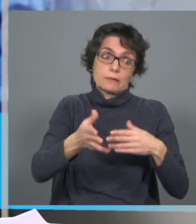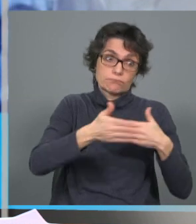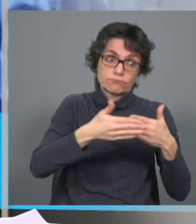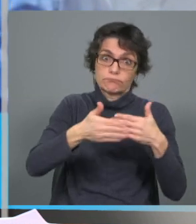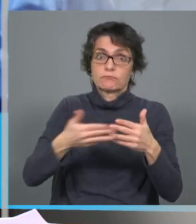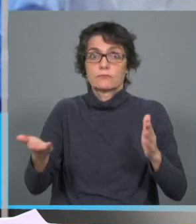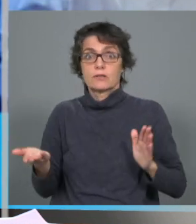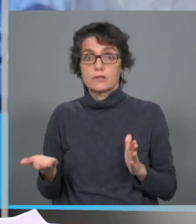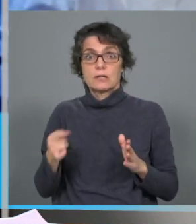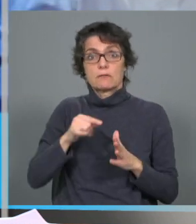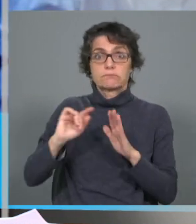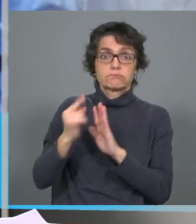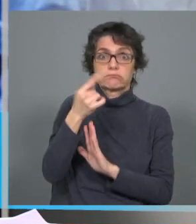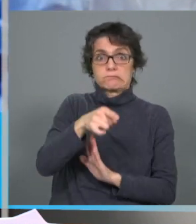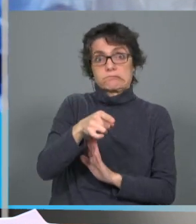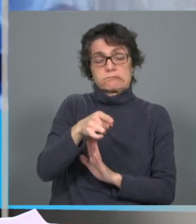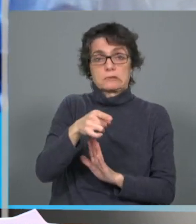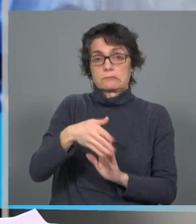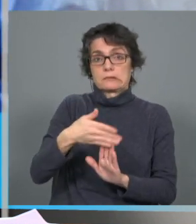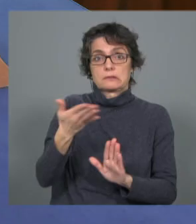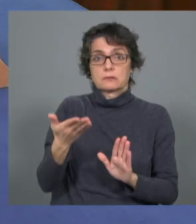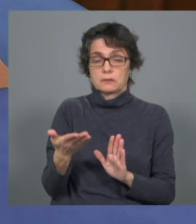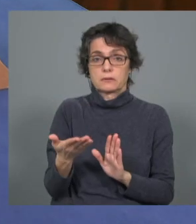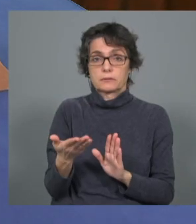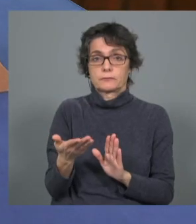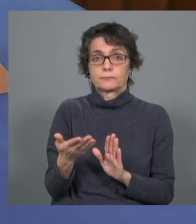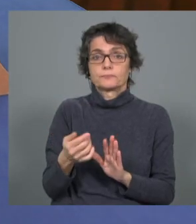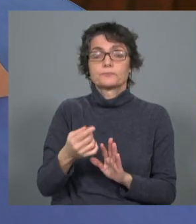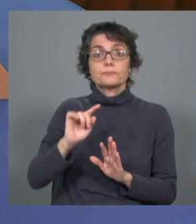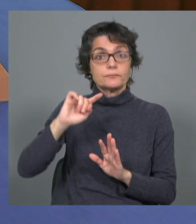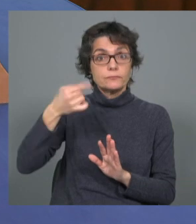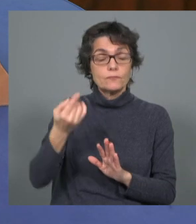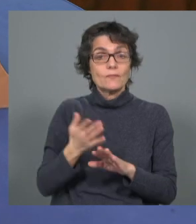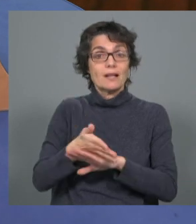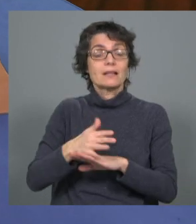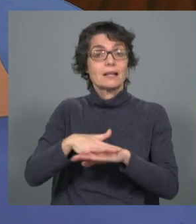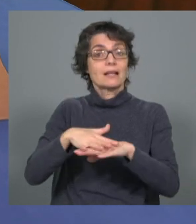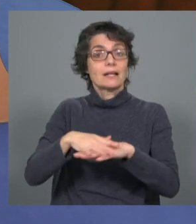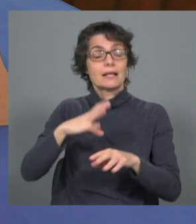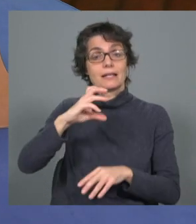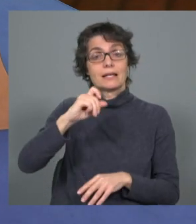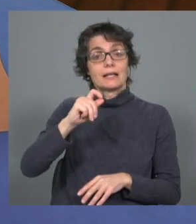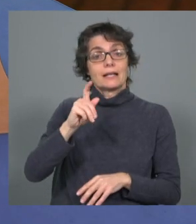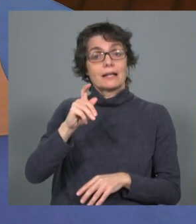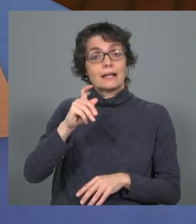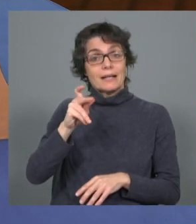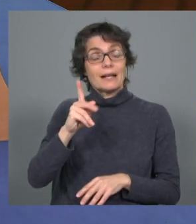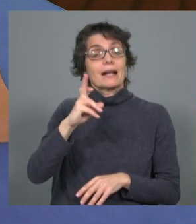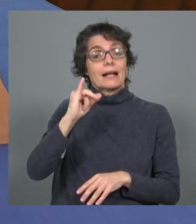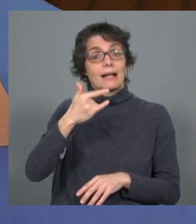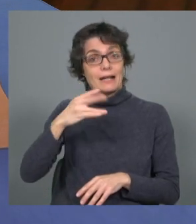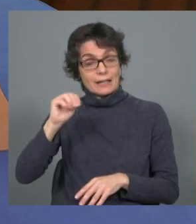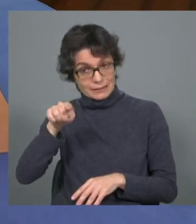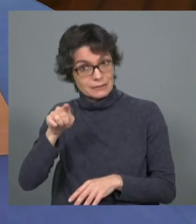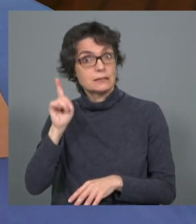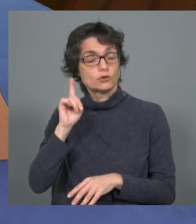grande primeira urgência. Mas depois, através da Rede Cáritas, que é essa grande mais-valia da